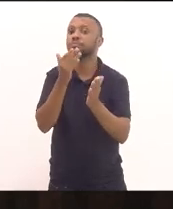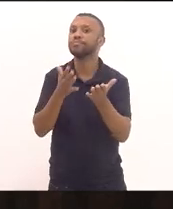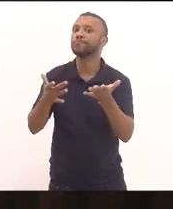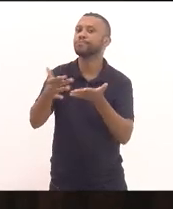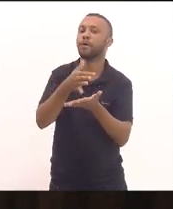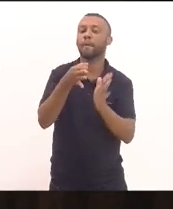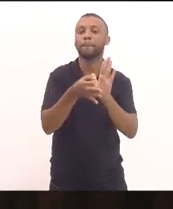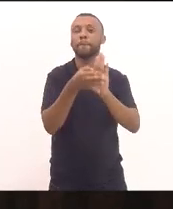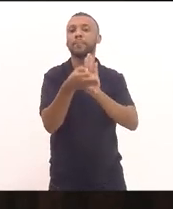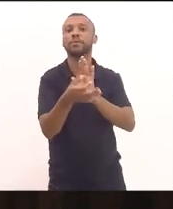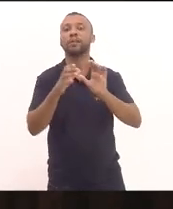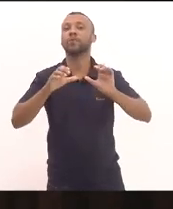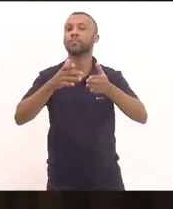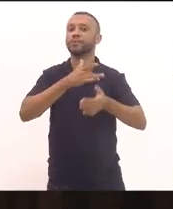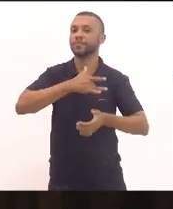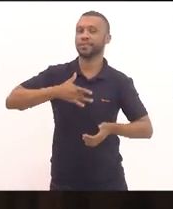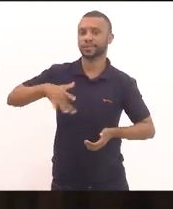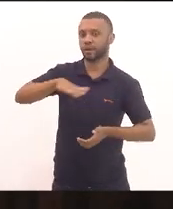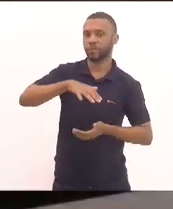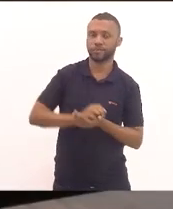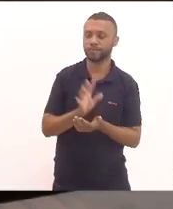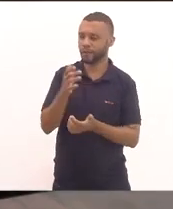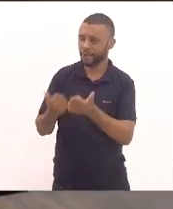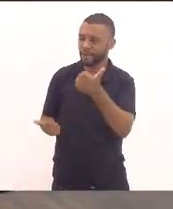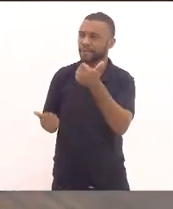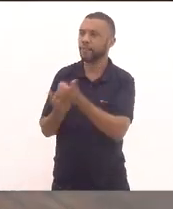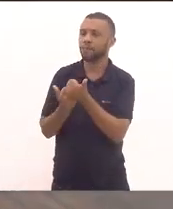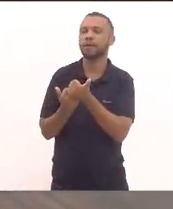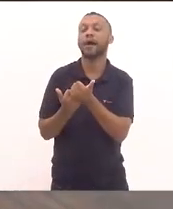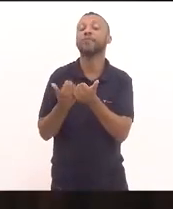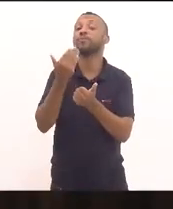Saúde. Parecer favorável com emenda.